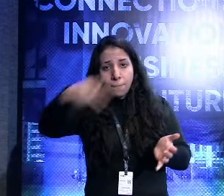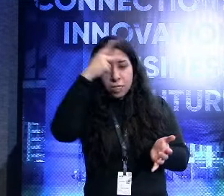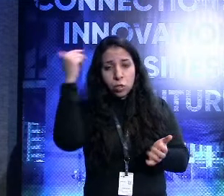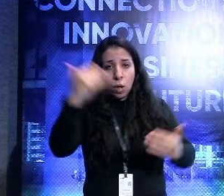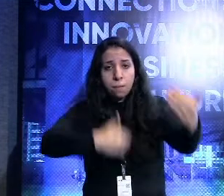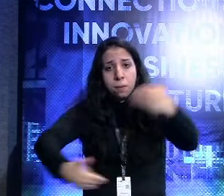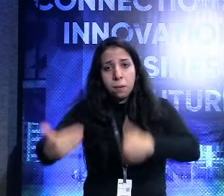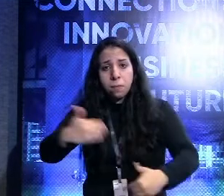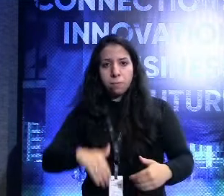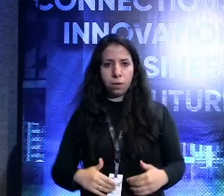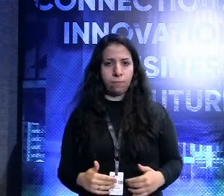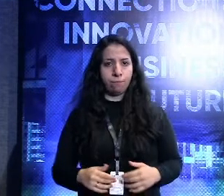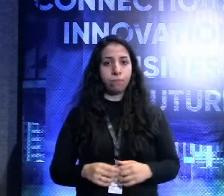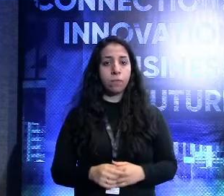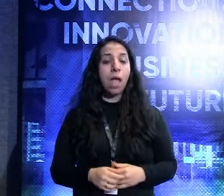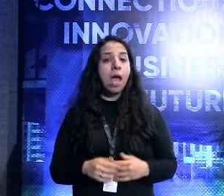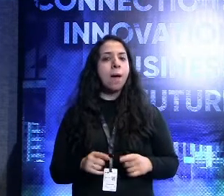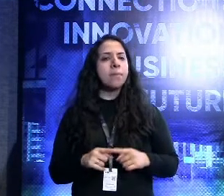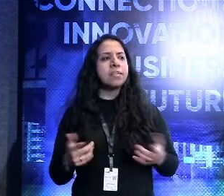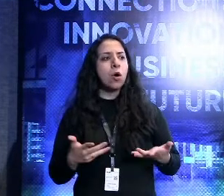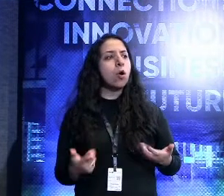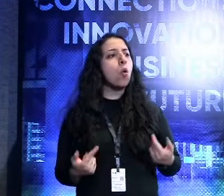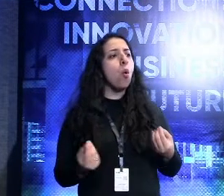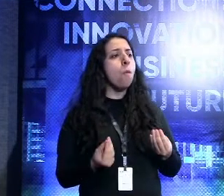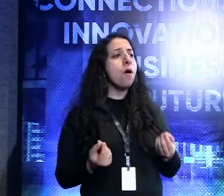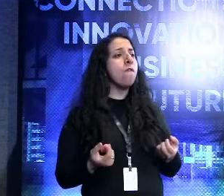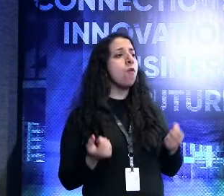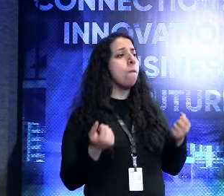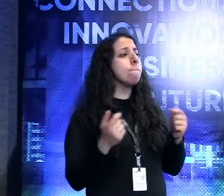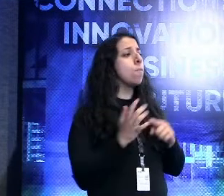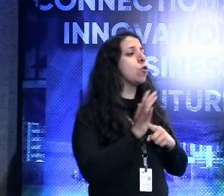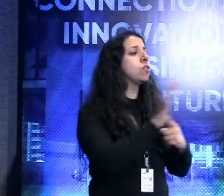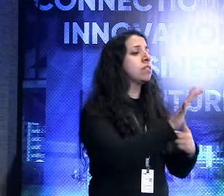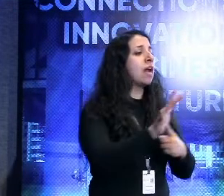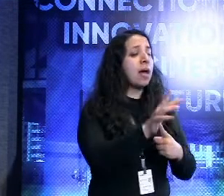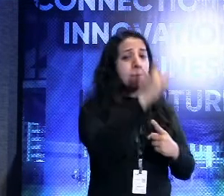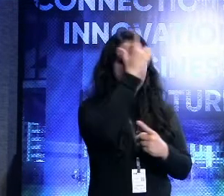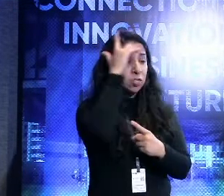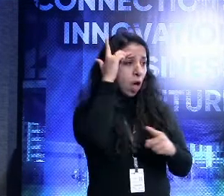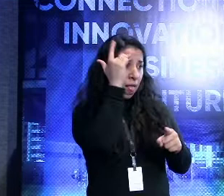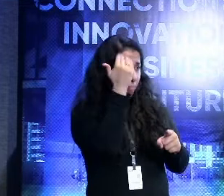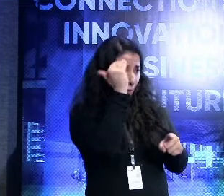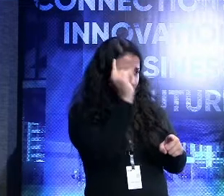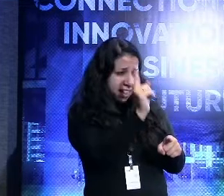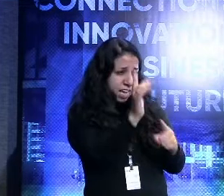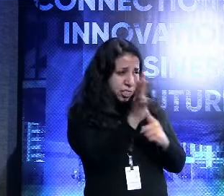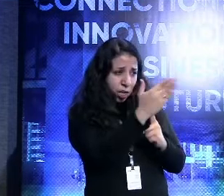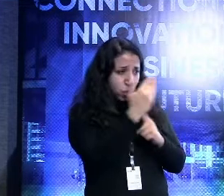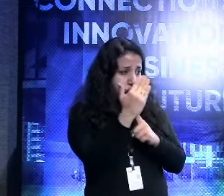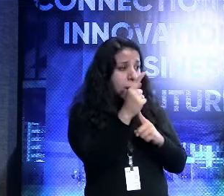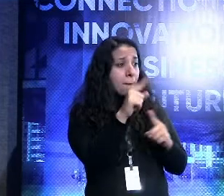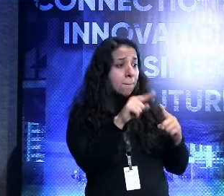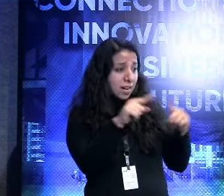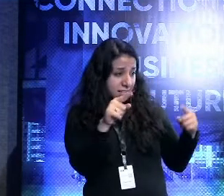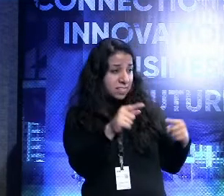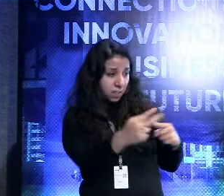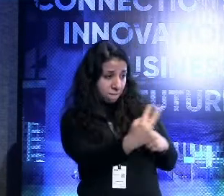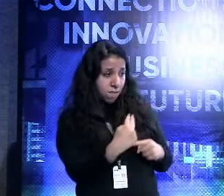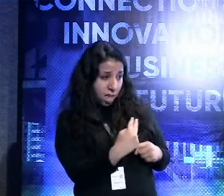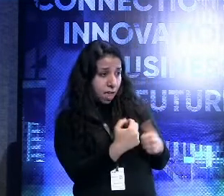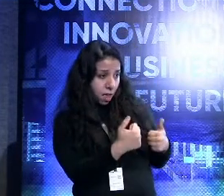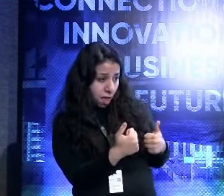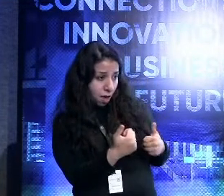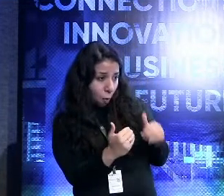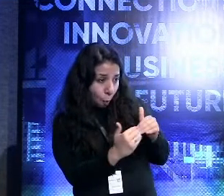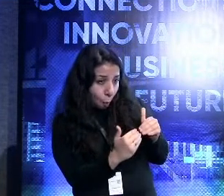de tecnologia ou do mercado financeiro, veja e concorde com essa visão de futuro? O S-Gênesis prega isso. E,